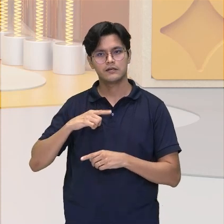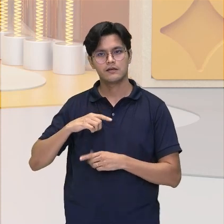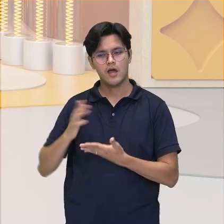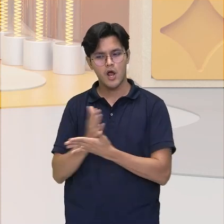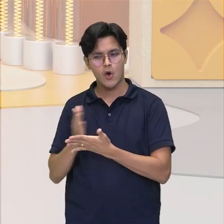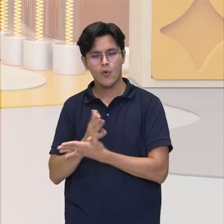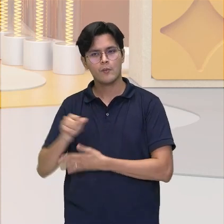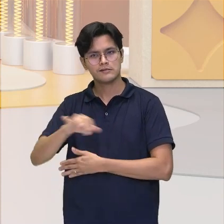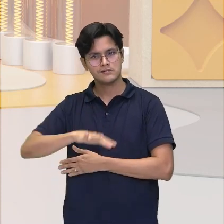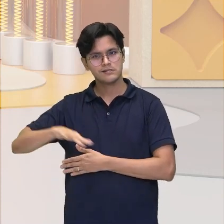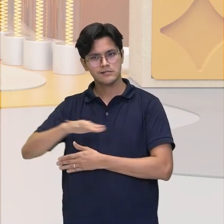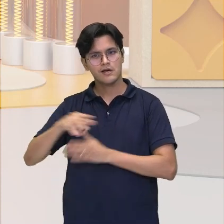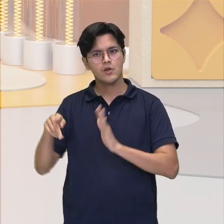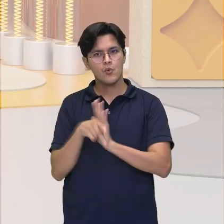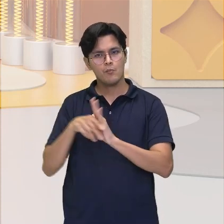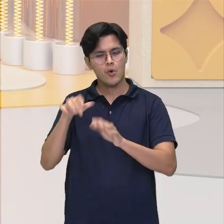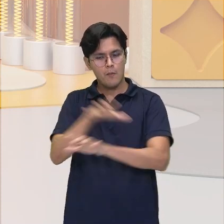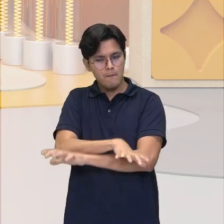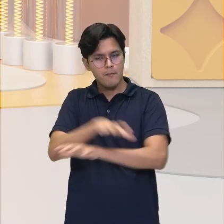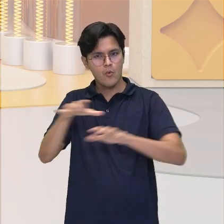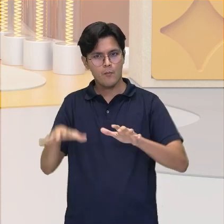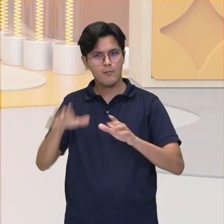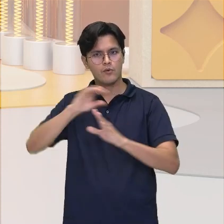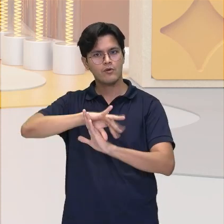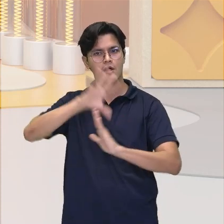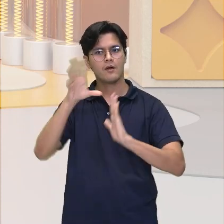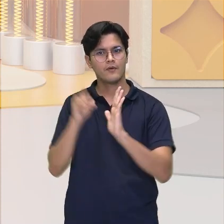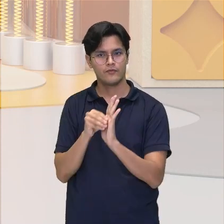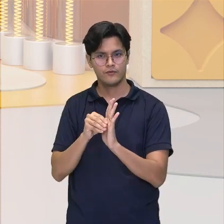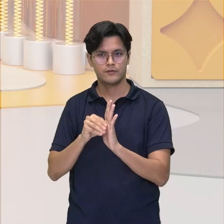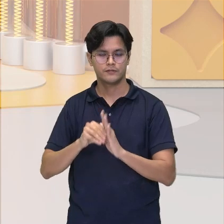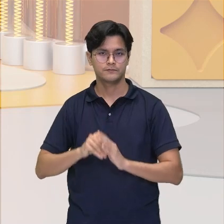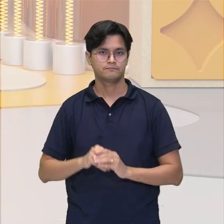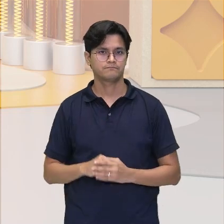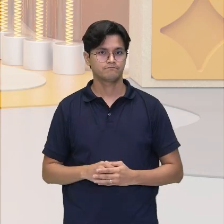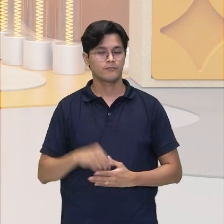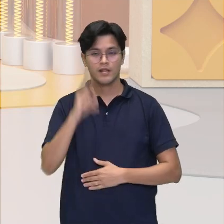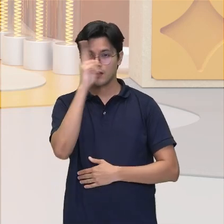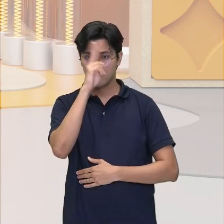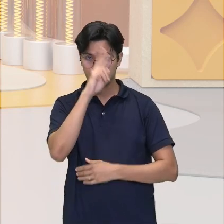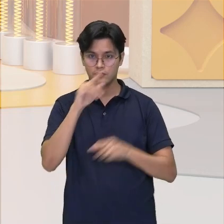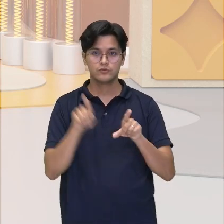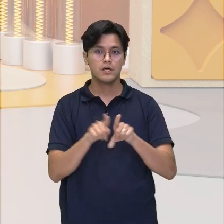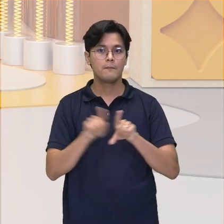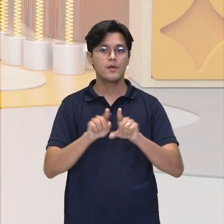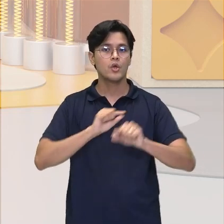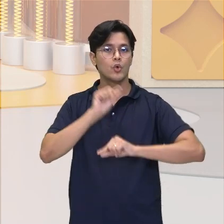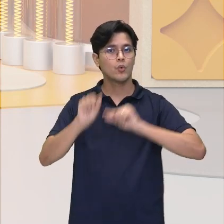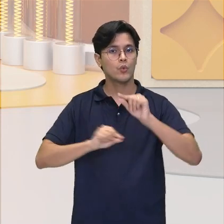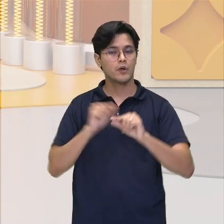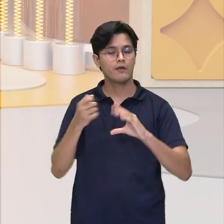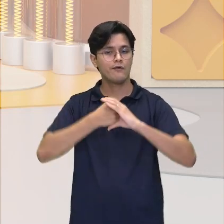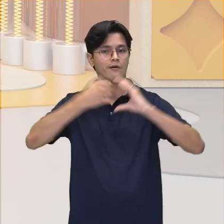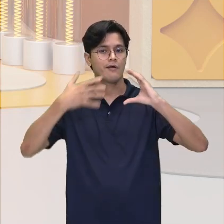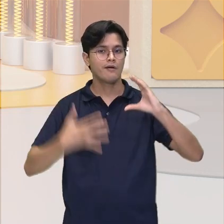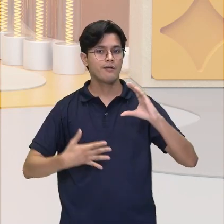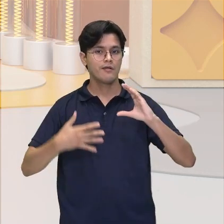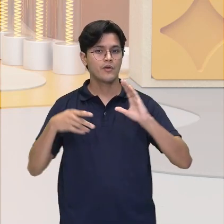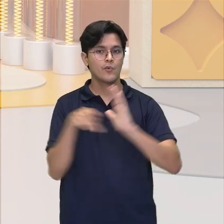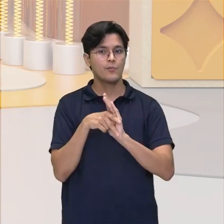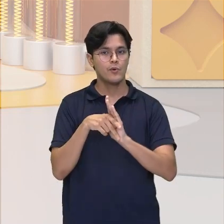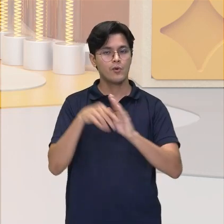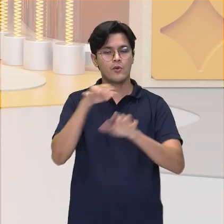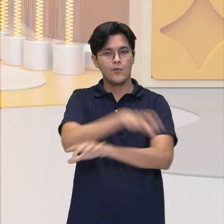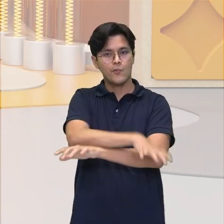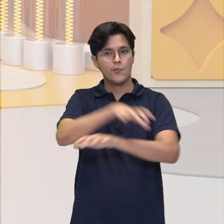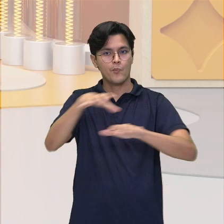fragmentos também presentes desse bioma naquelas regiões. E lembrando também que as características desse bioma